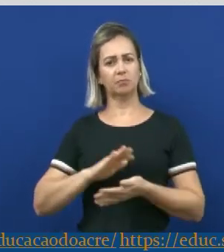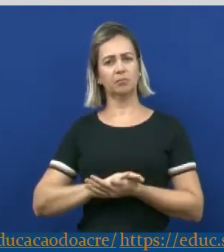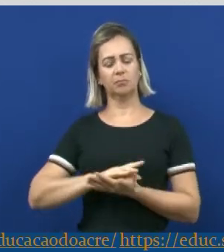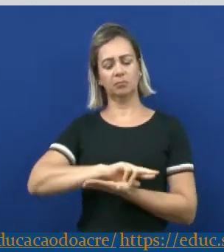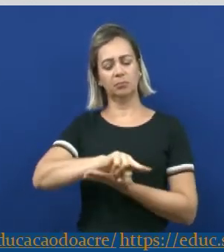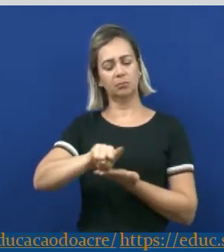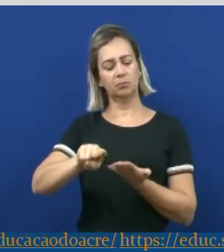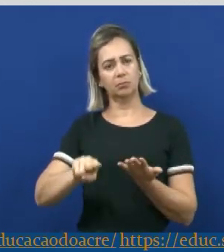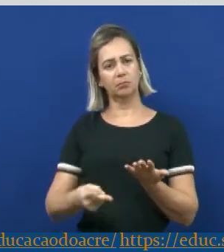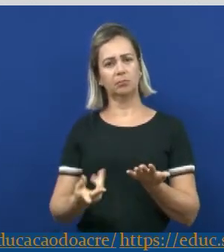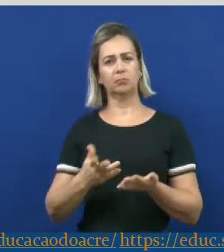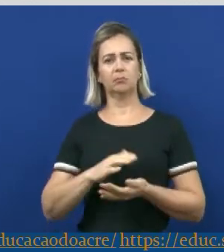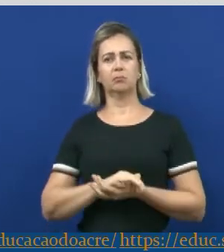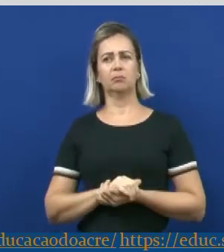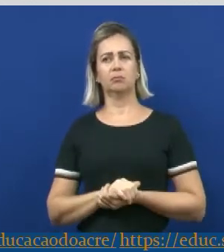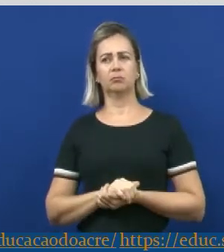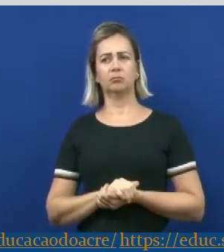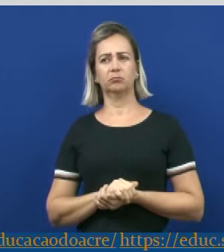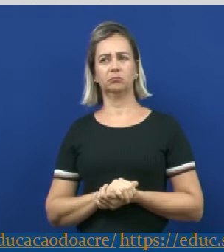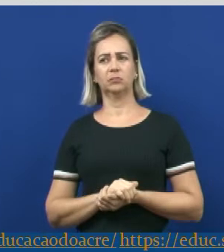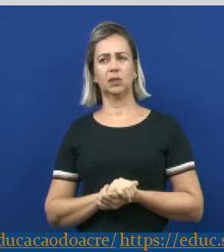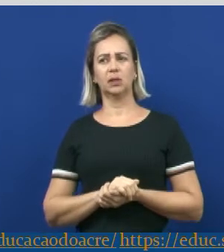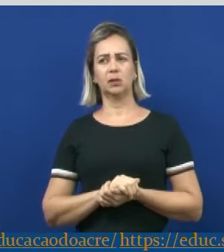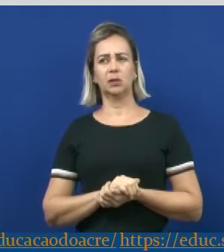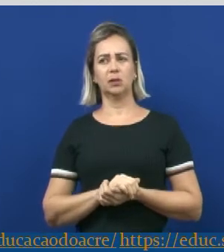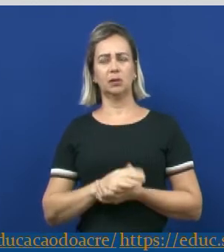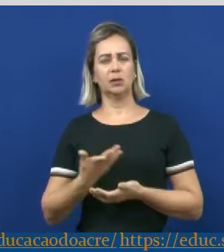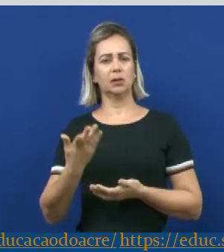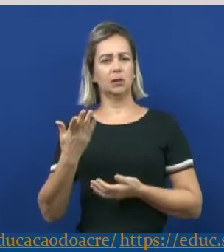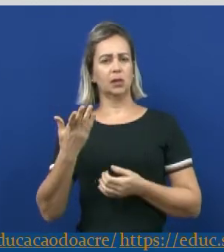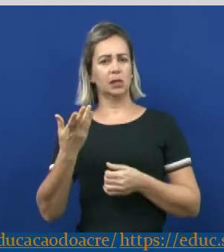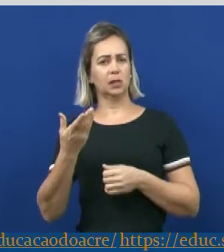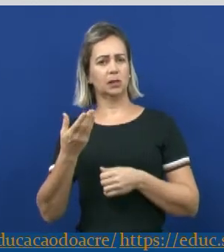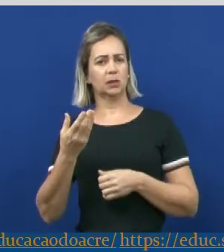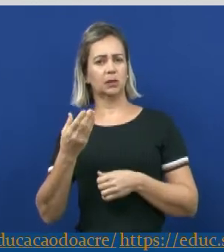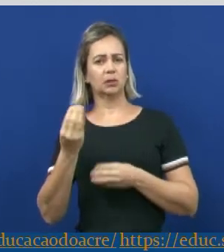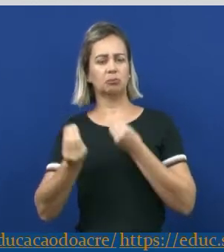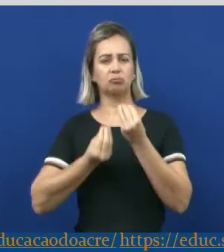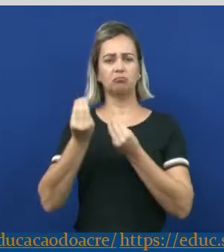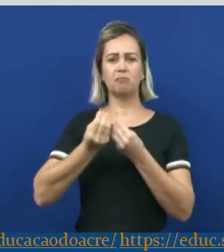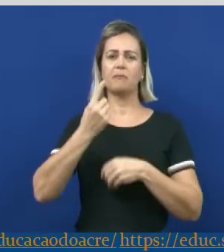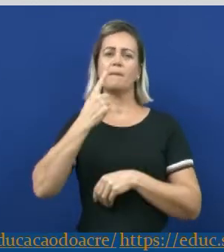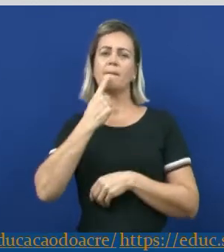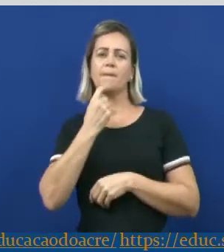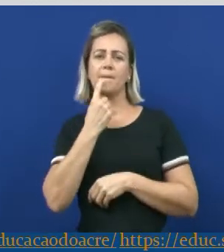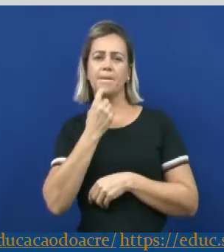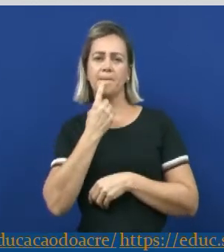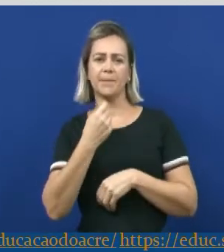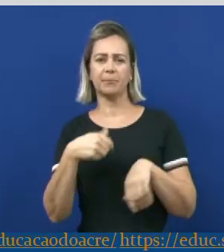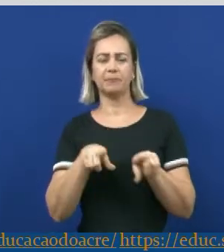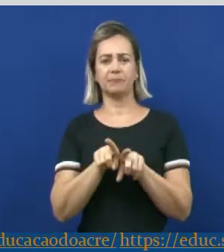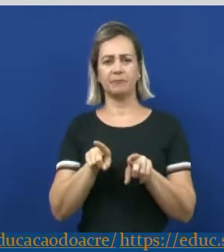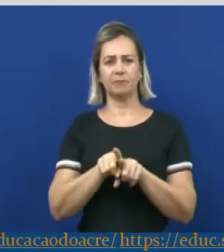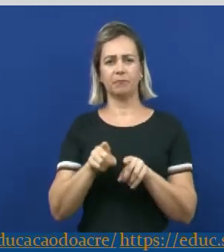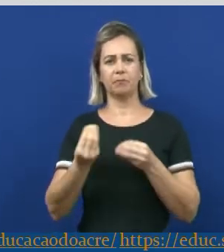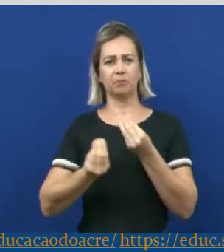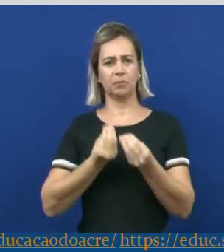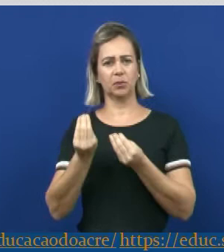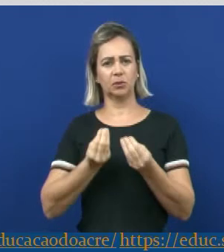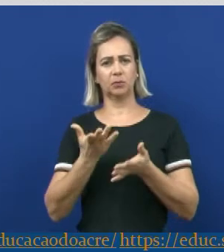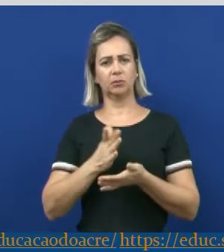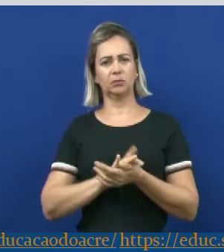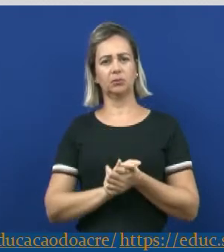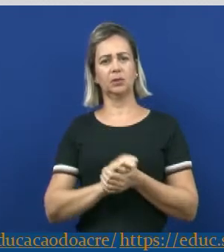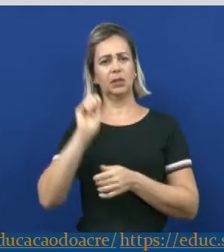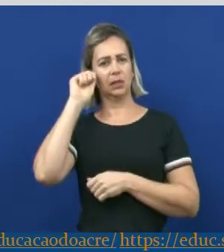pelo pelirrojo, como vimos também, se refere a ruivo. Tenho el pelo liso, sim, e tenho el pelo